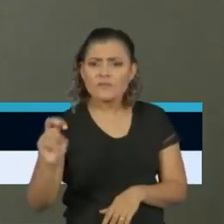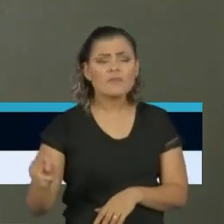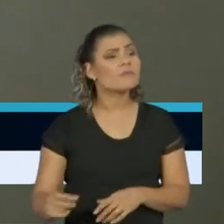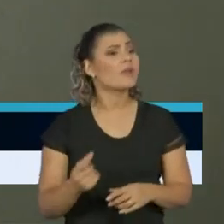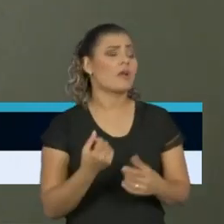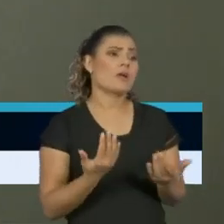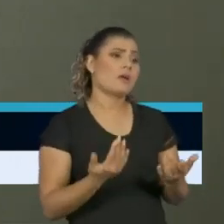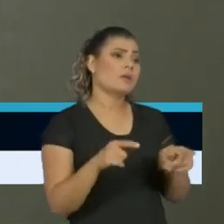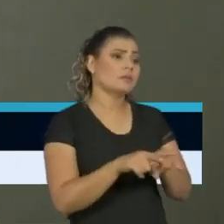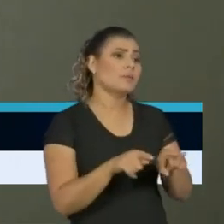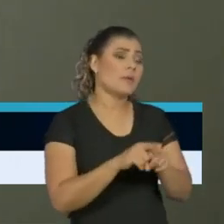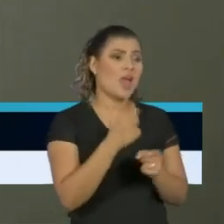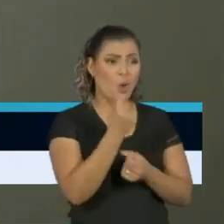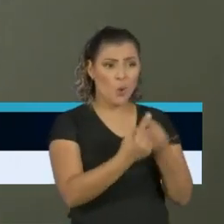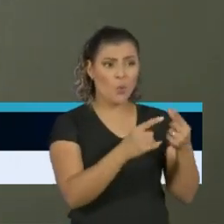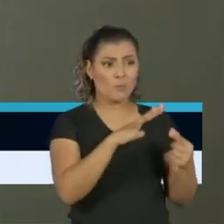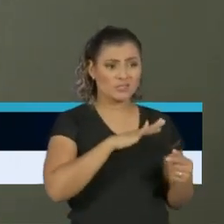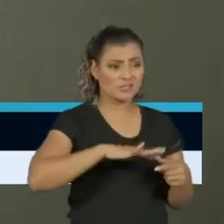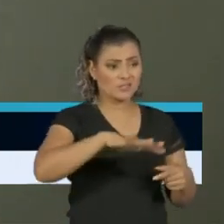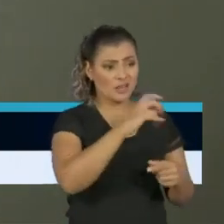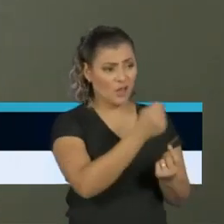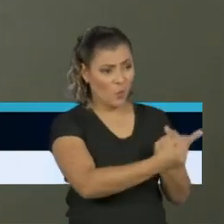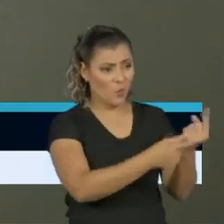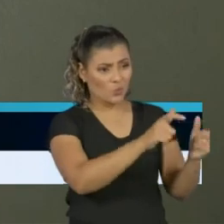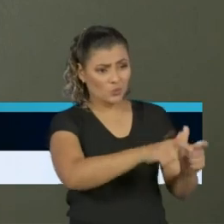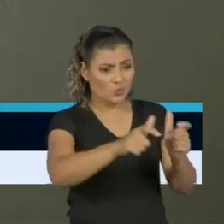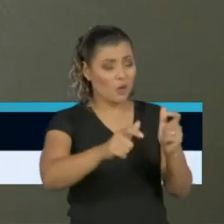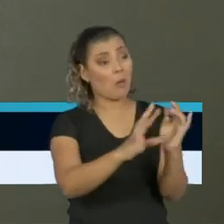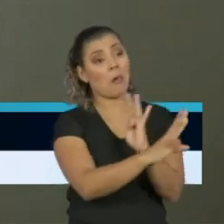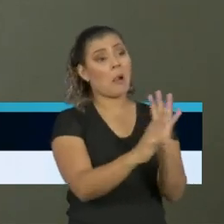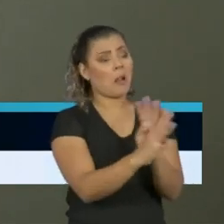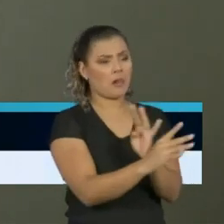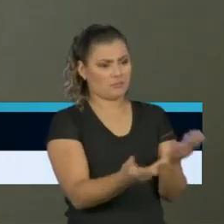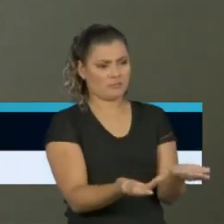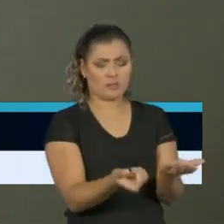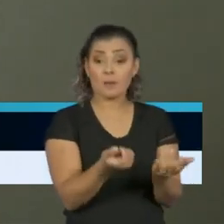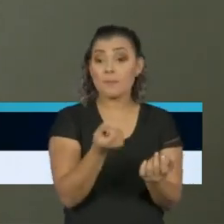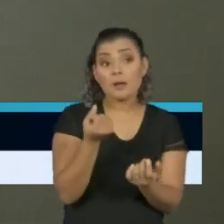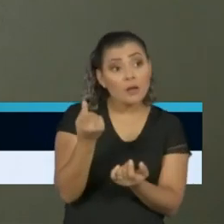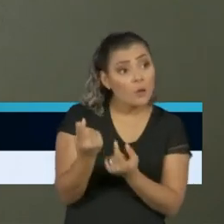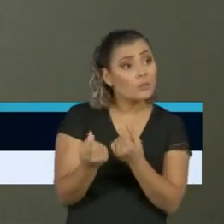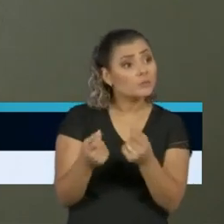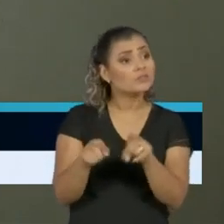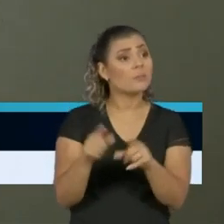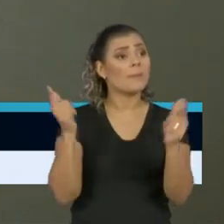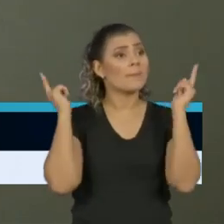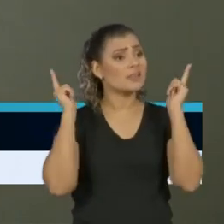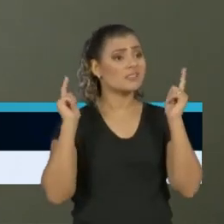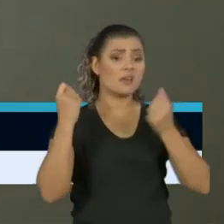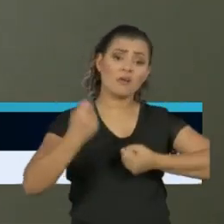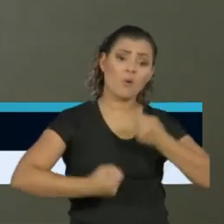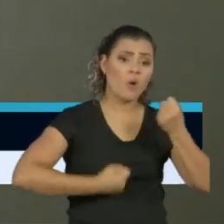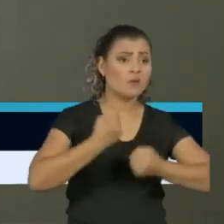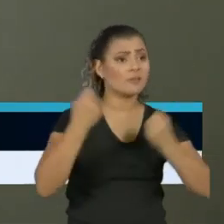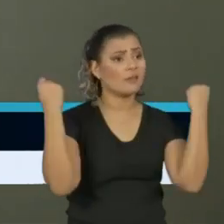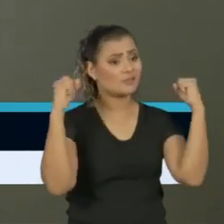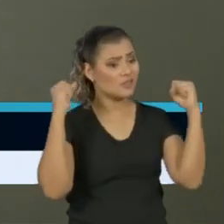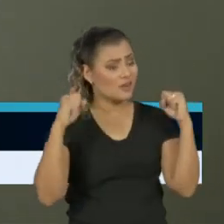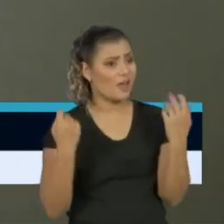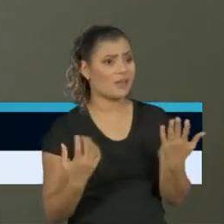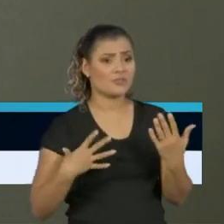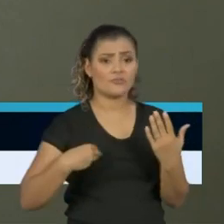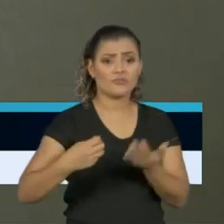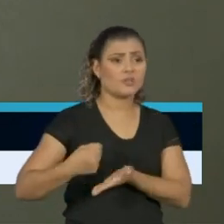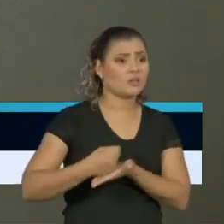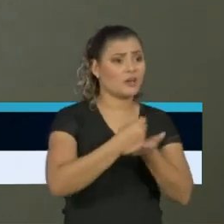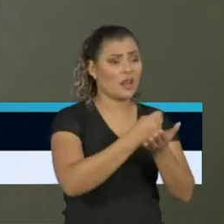que em alguns pontos da cidade as pessoas se aglomerando, mas a gente vê muita gente passeando, correndo, fazendo ginástica, levando o filho